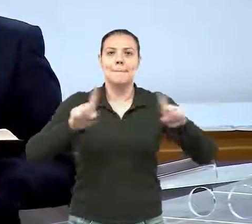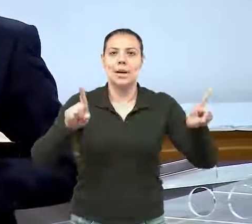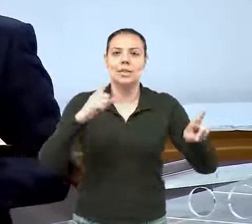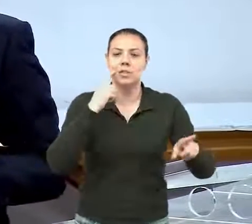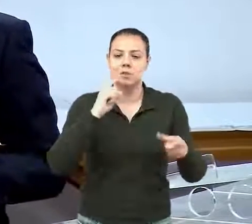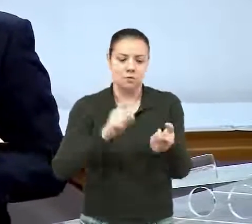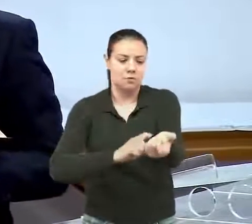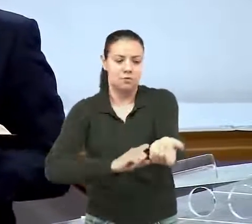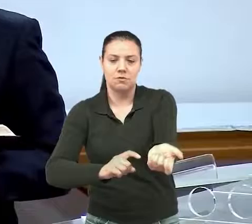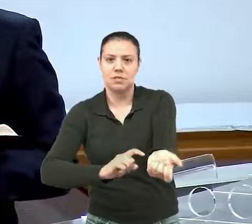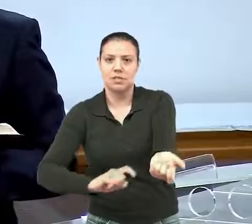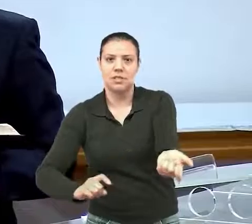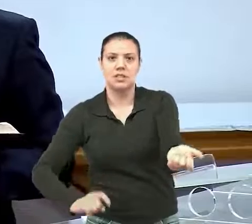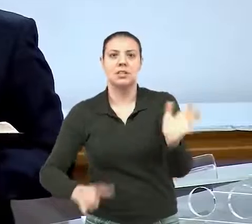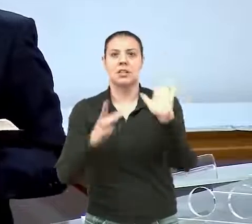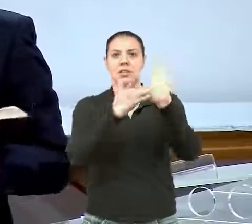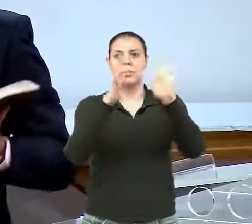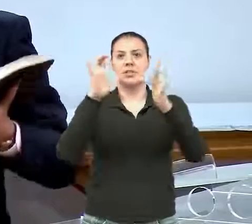do seu Filho.